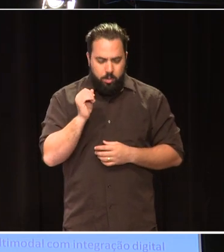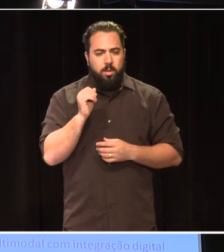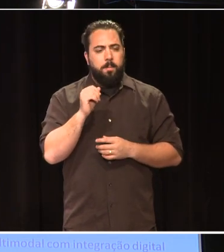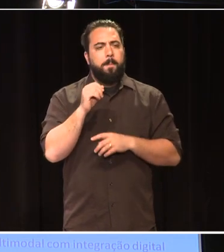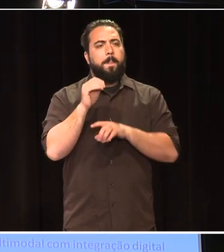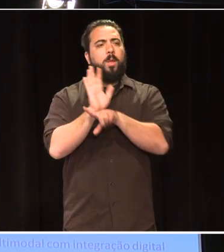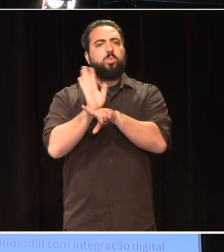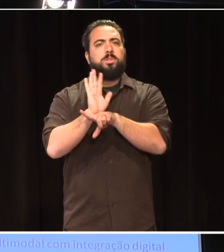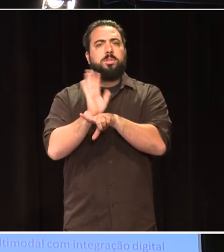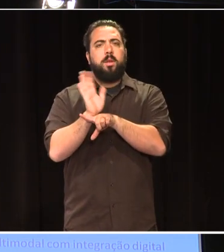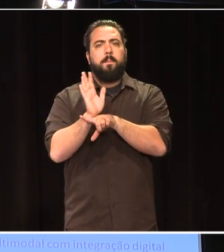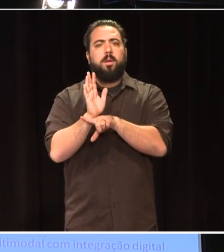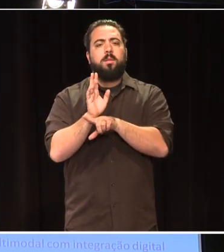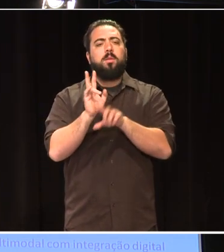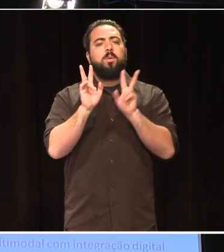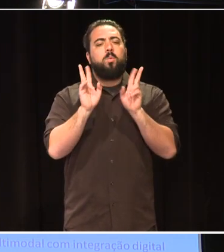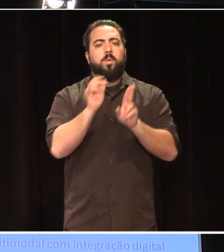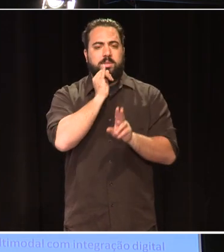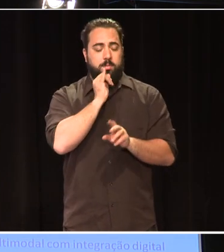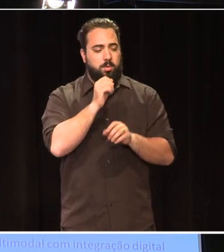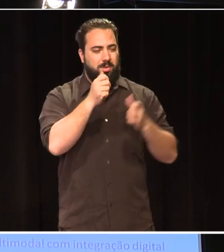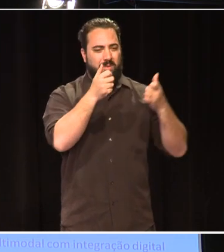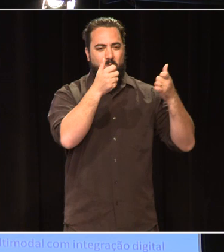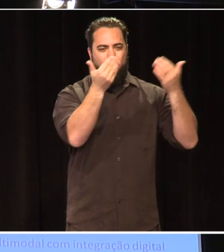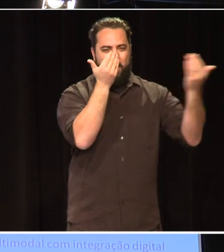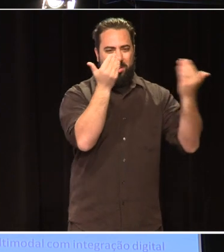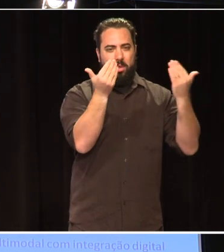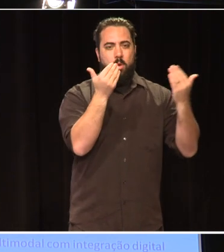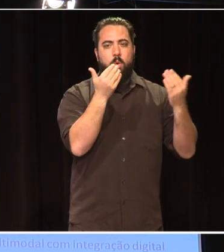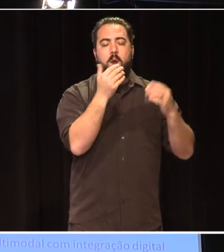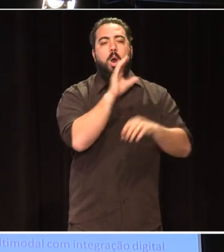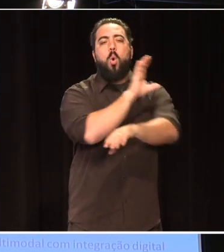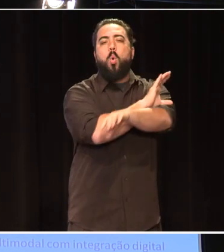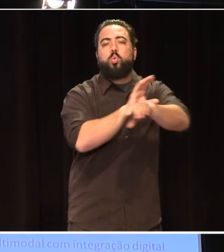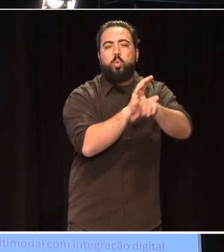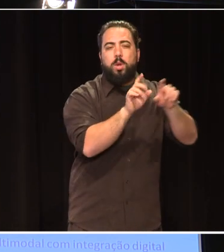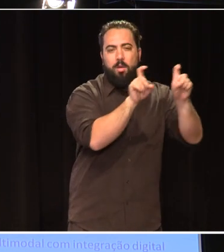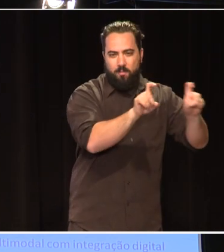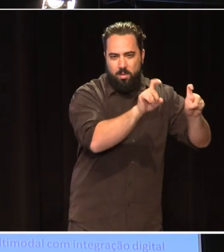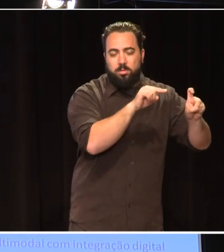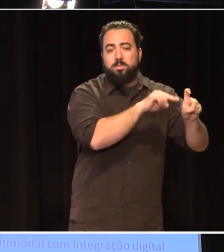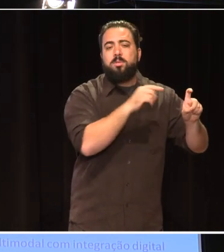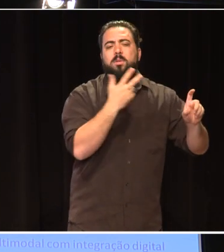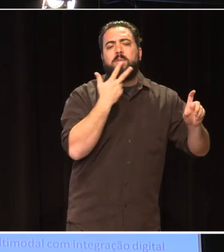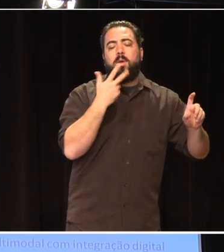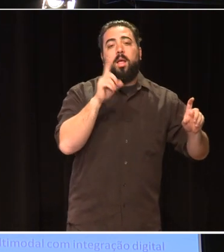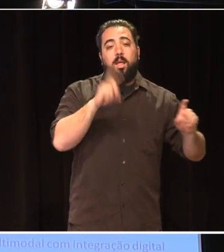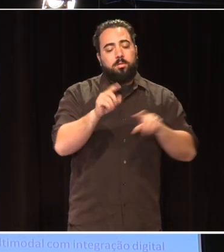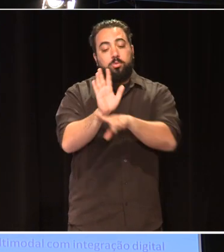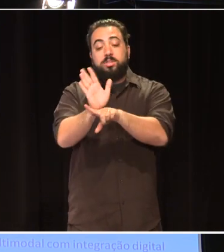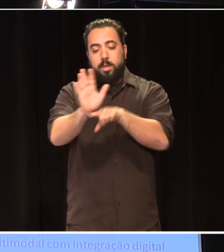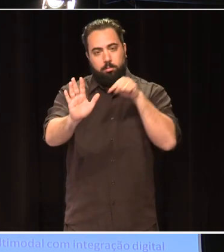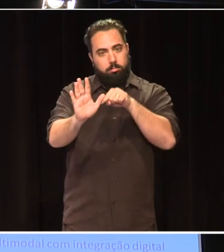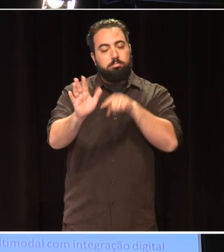né, comparando com essa questão da cybercultura, ou cibercultura, enfim, cada um fala de um jeito, ele fala do cinema, né, ele